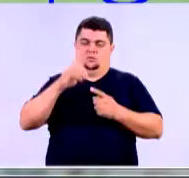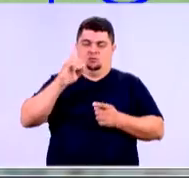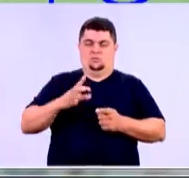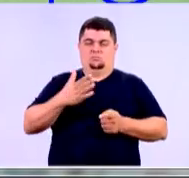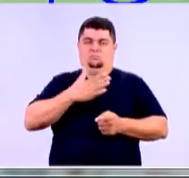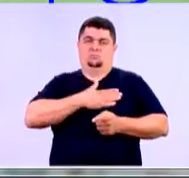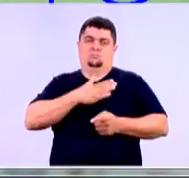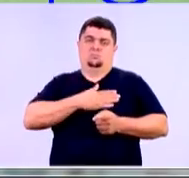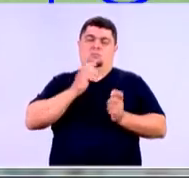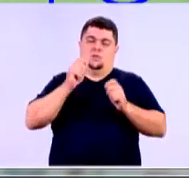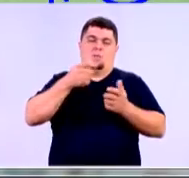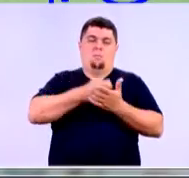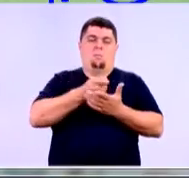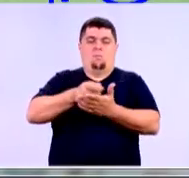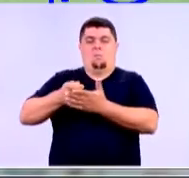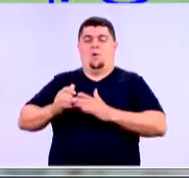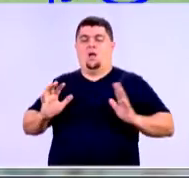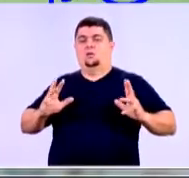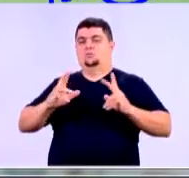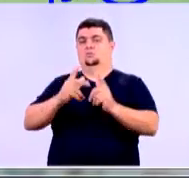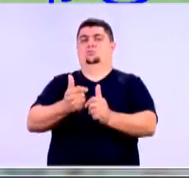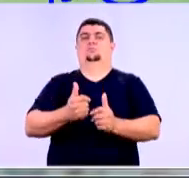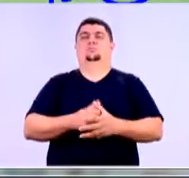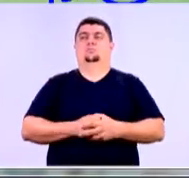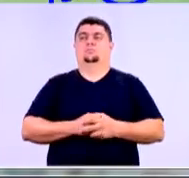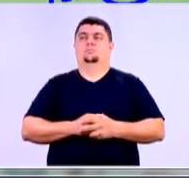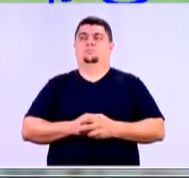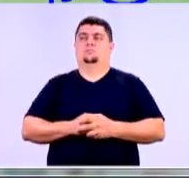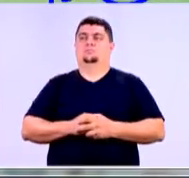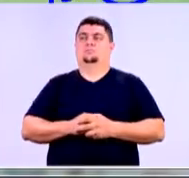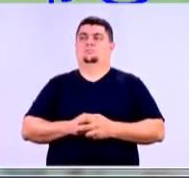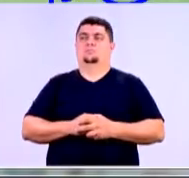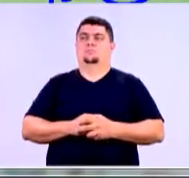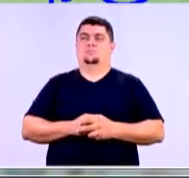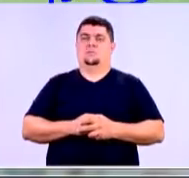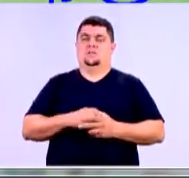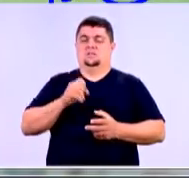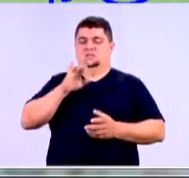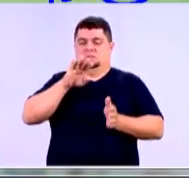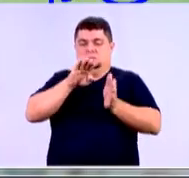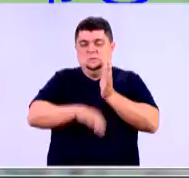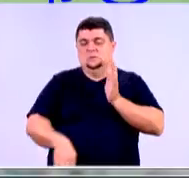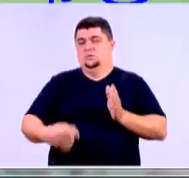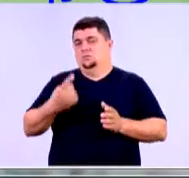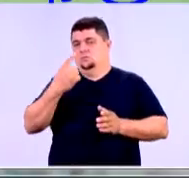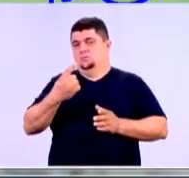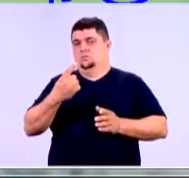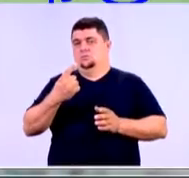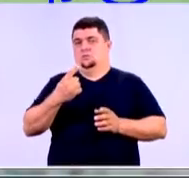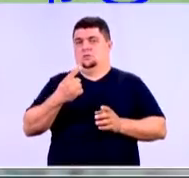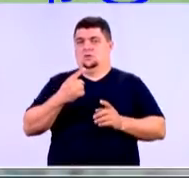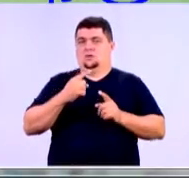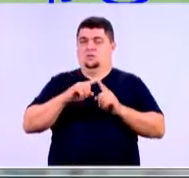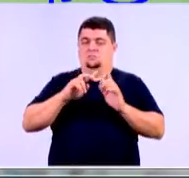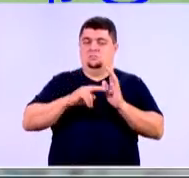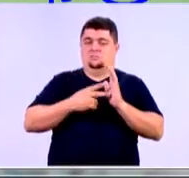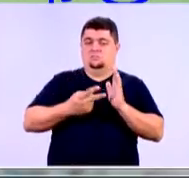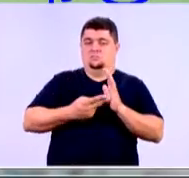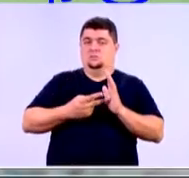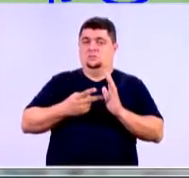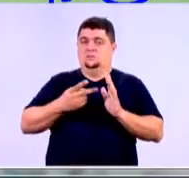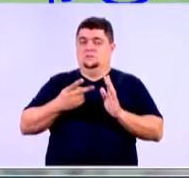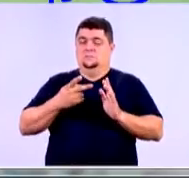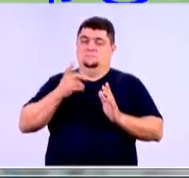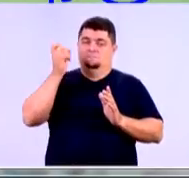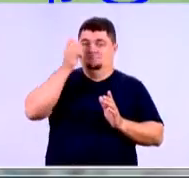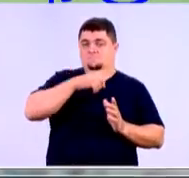direitos cobrem as minhas obrigações. Quando o resultado for menor do que 1, isso vai significar uma situação